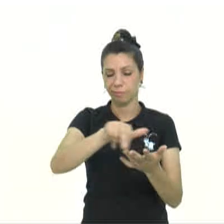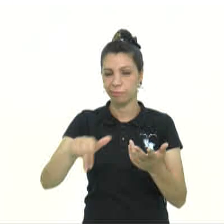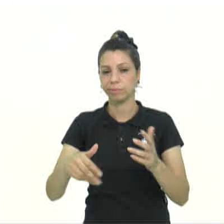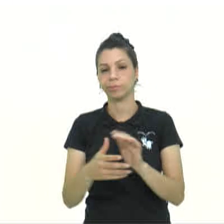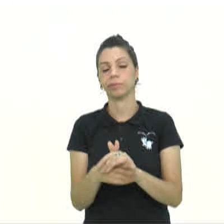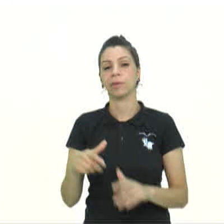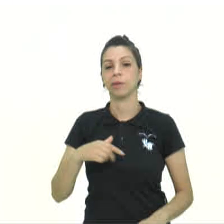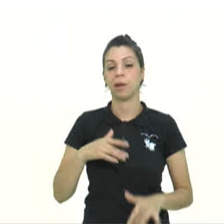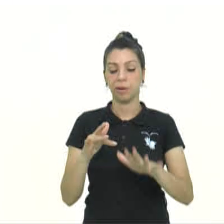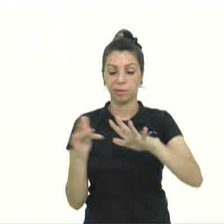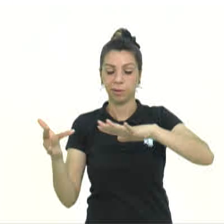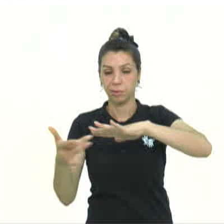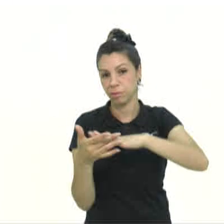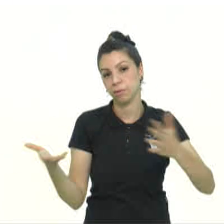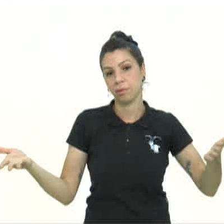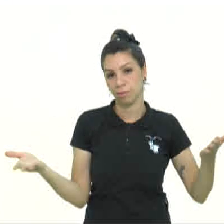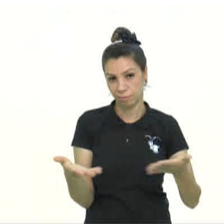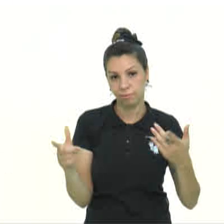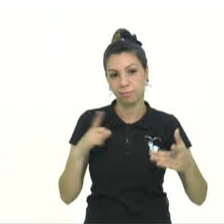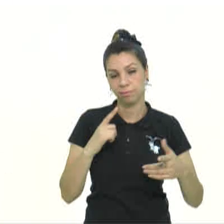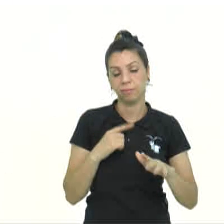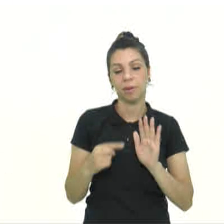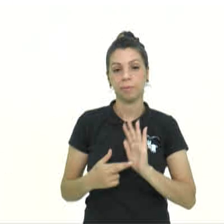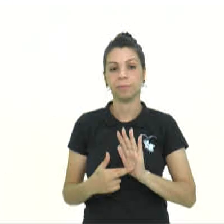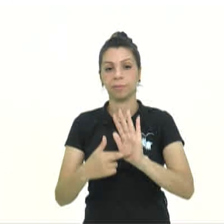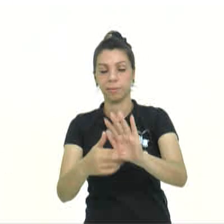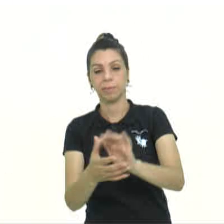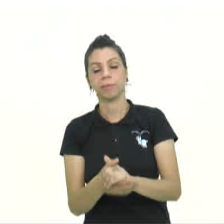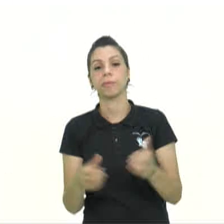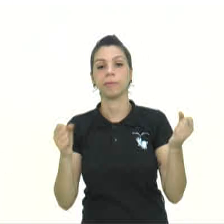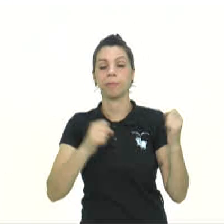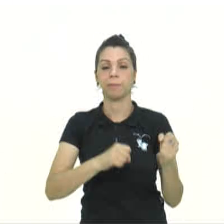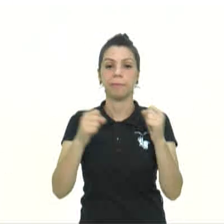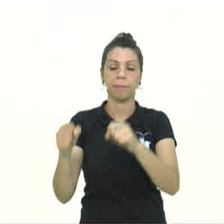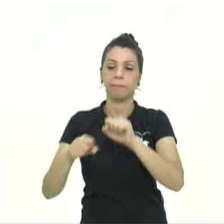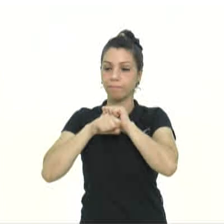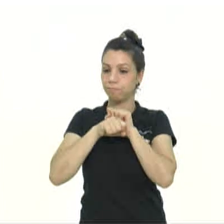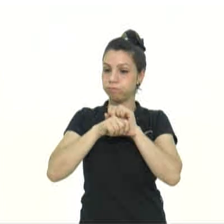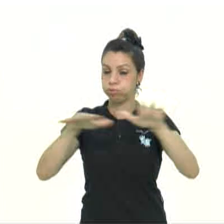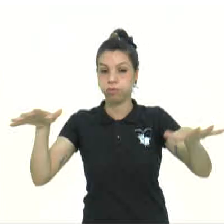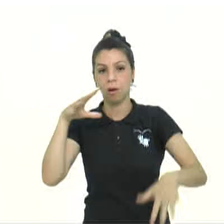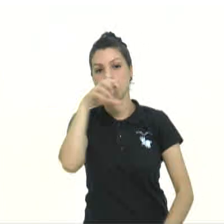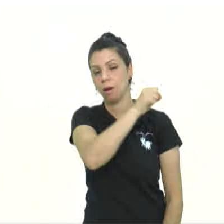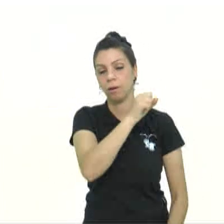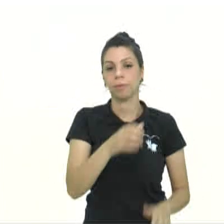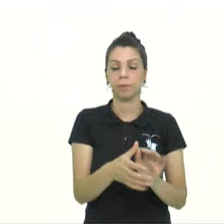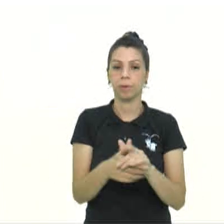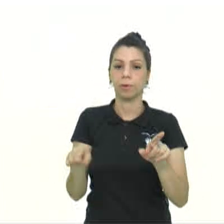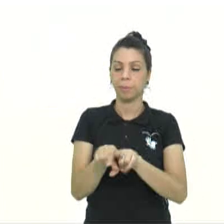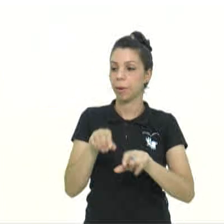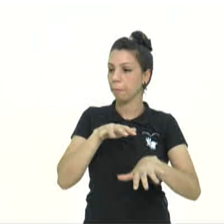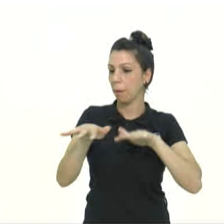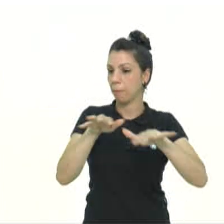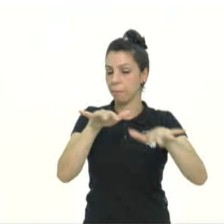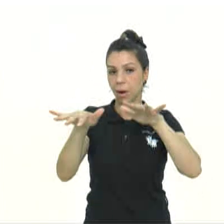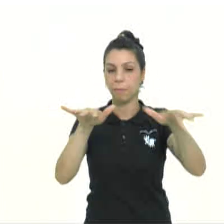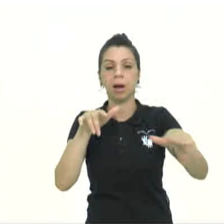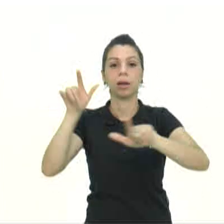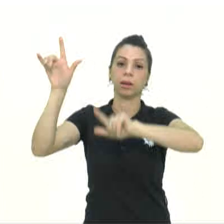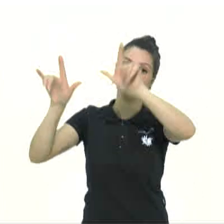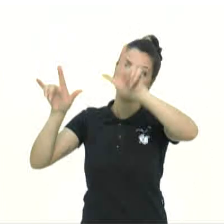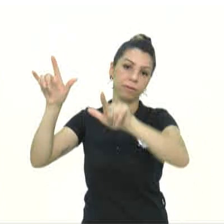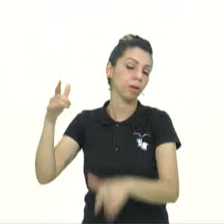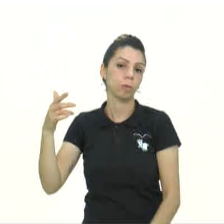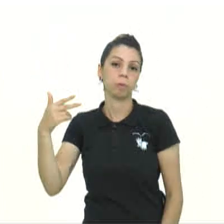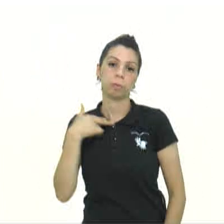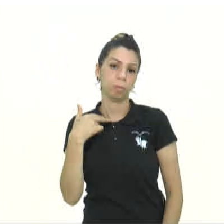As redes sociais, atualmente, elas apresentam um potencial de alcance rápido e pulverizado que a televisão pode